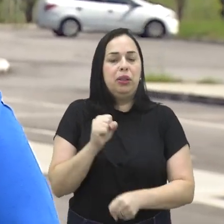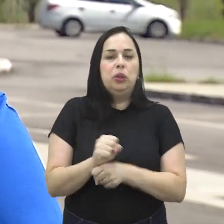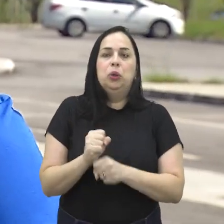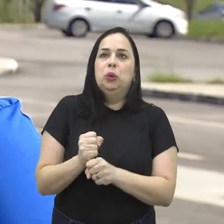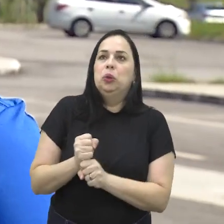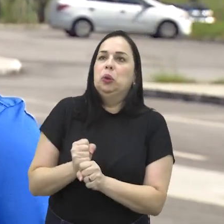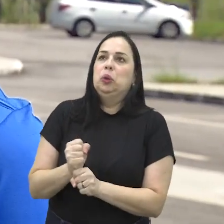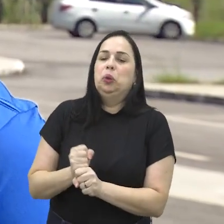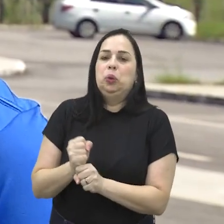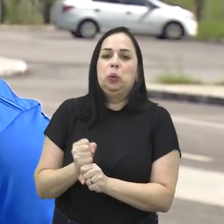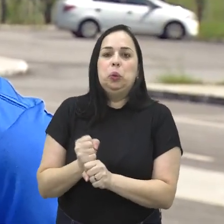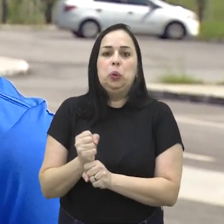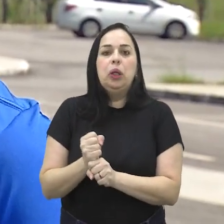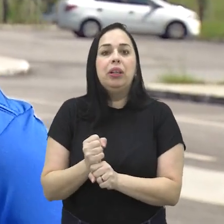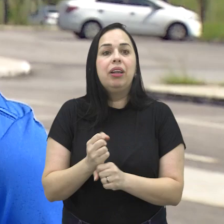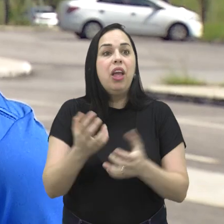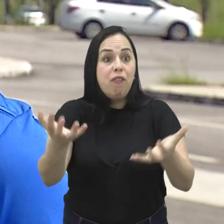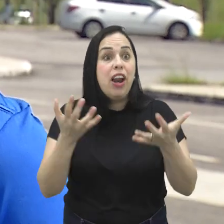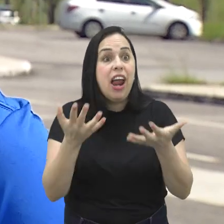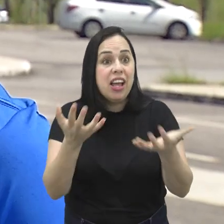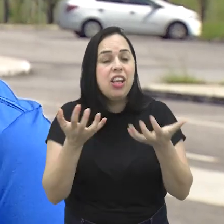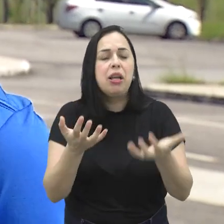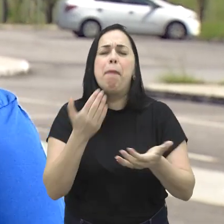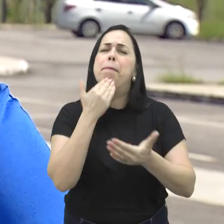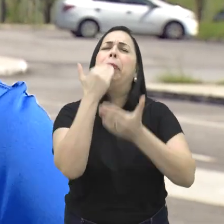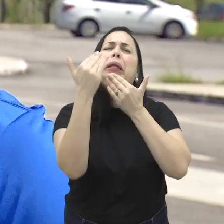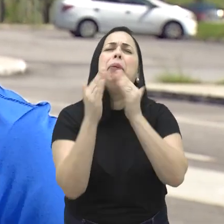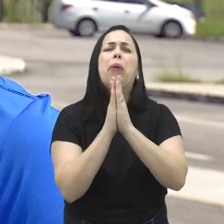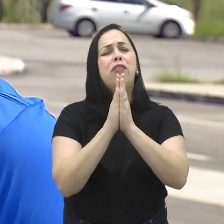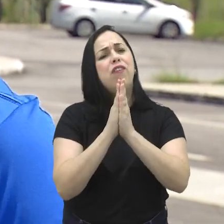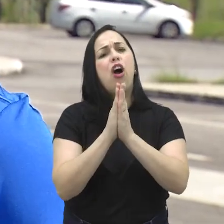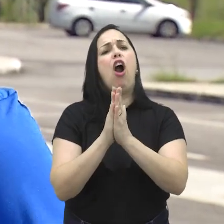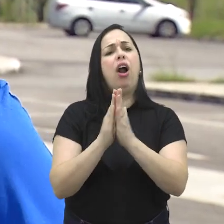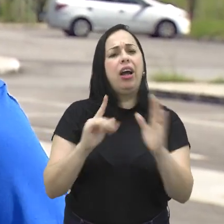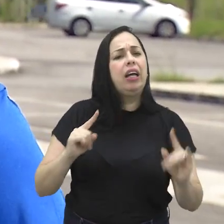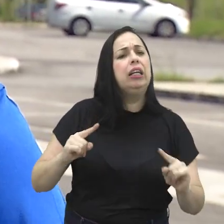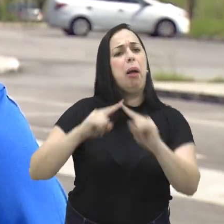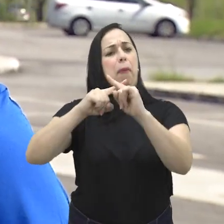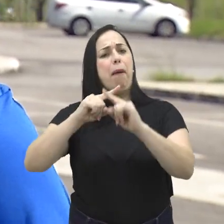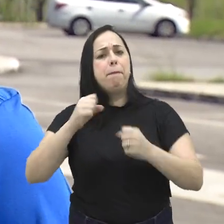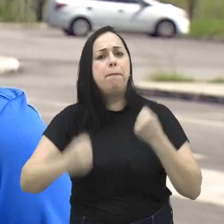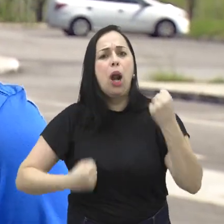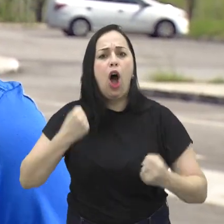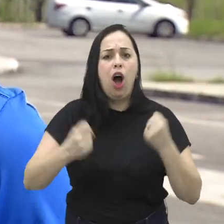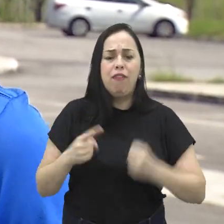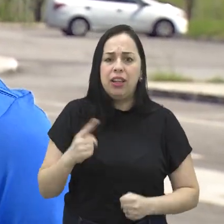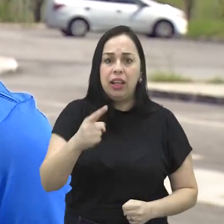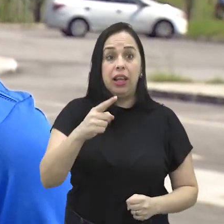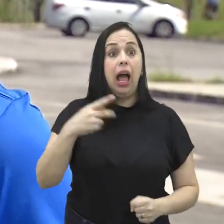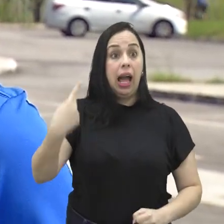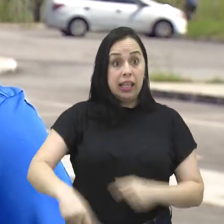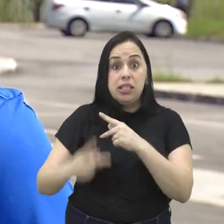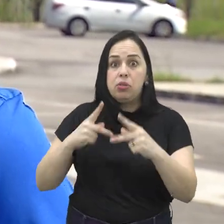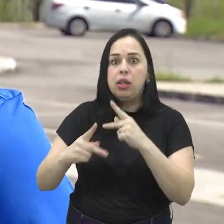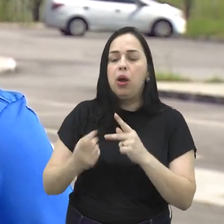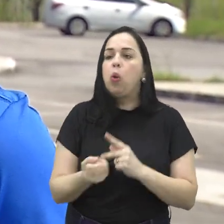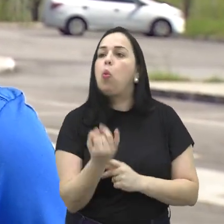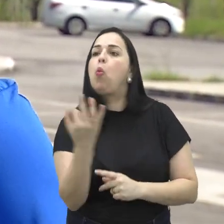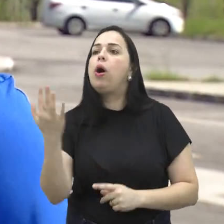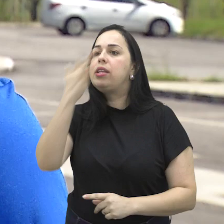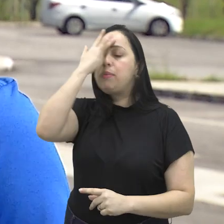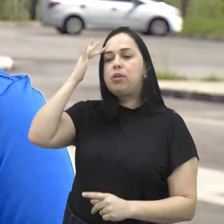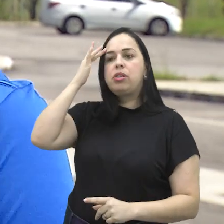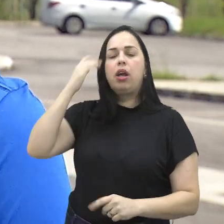esperada durante muitos anos. A gente queria muito, pedia muito, porque na verdade tem muito corredor aqui em São